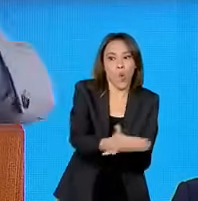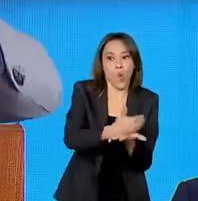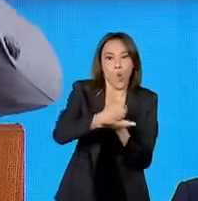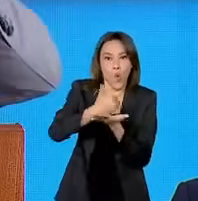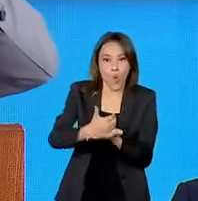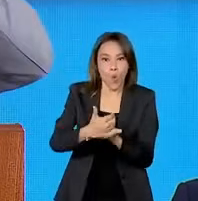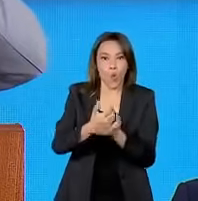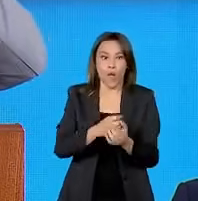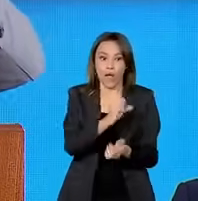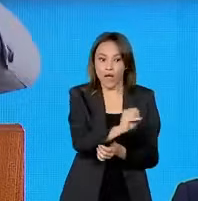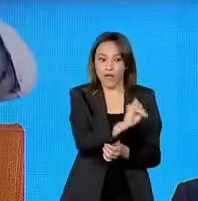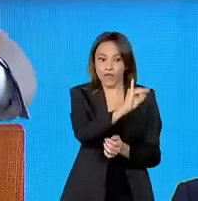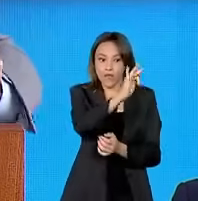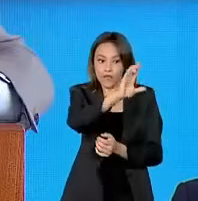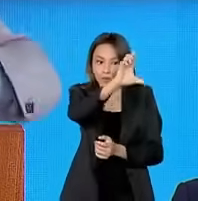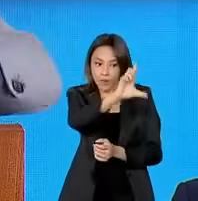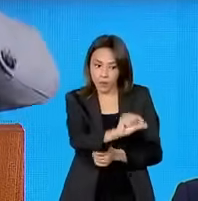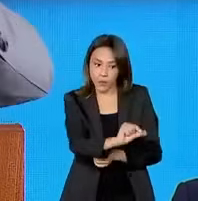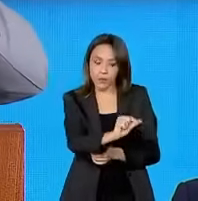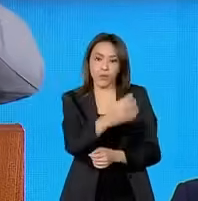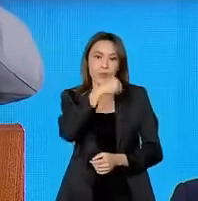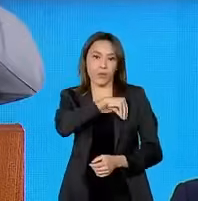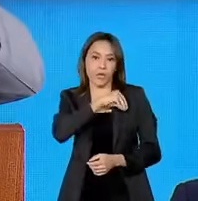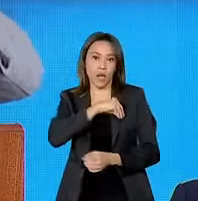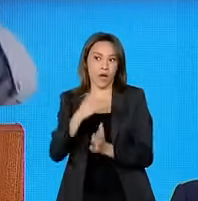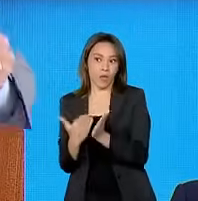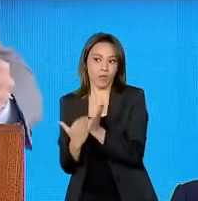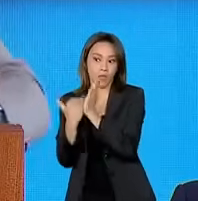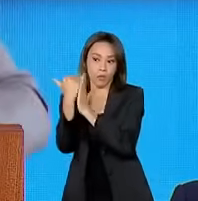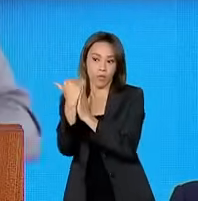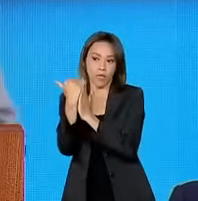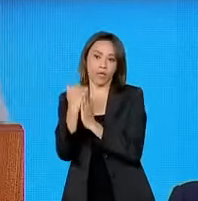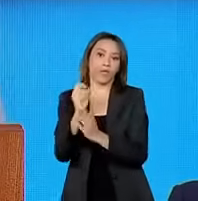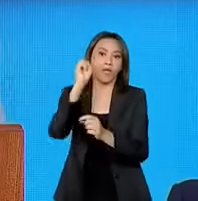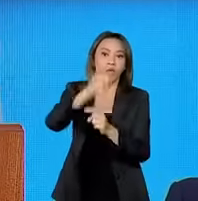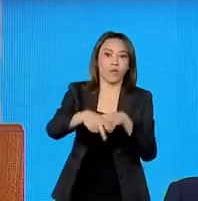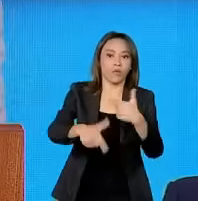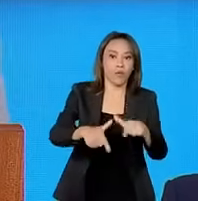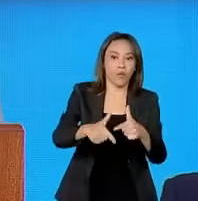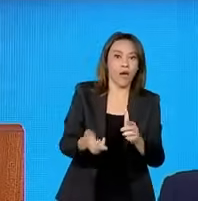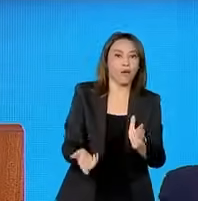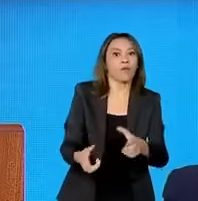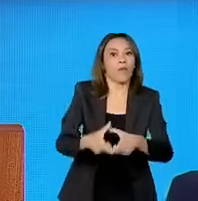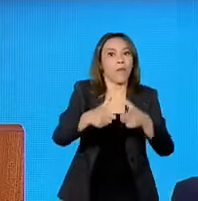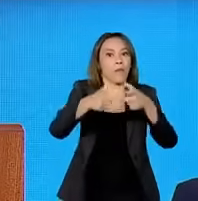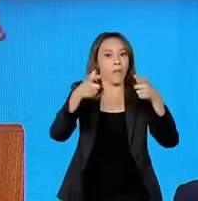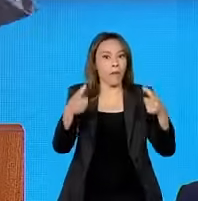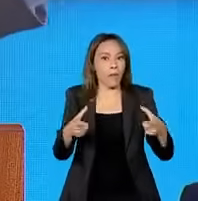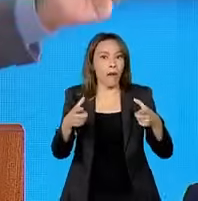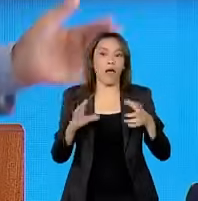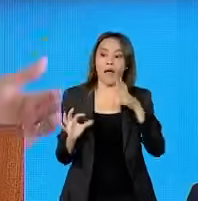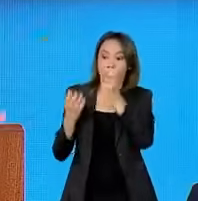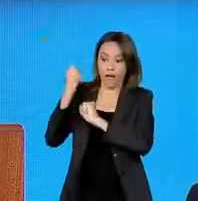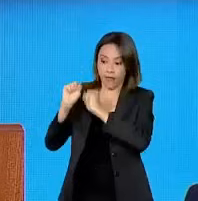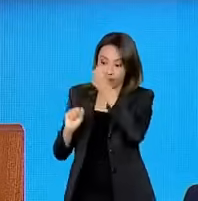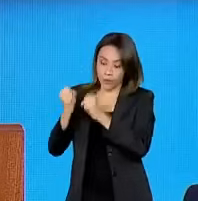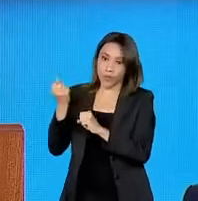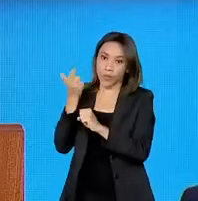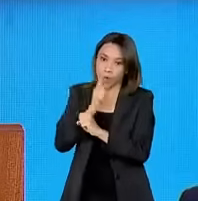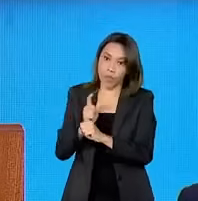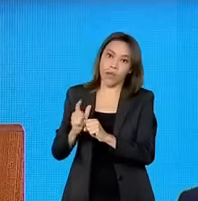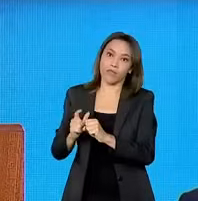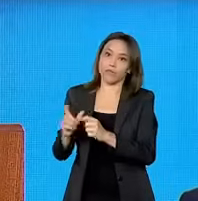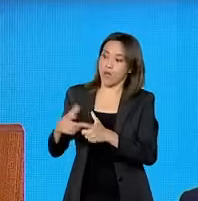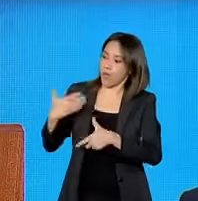a inflação começa a cair, o salário começa a subir, o emprego começa a subir, a indústria brasileira começa a crescer,